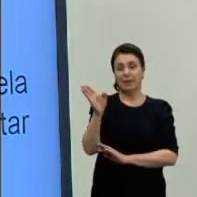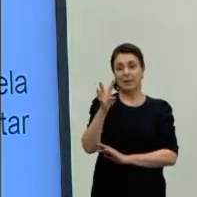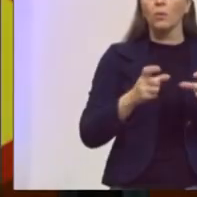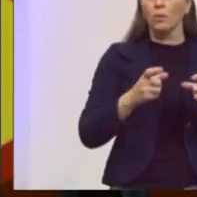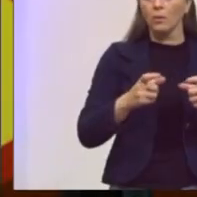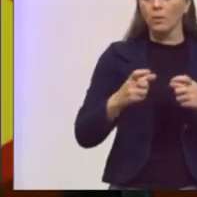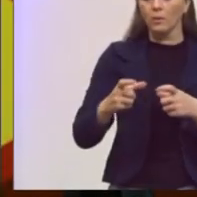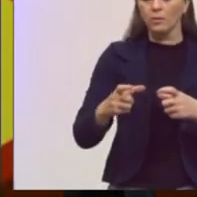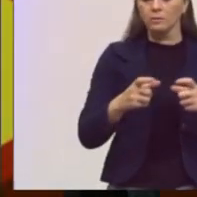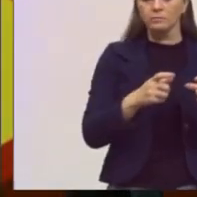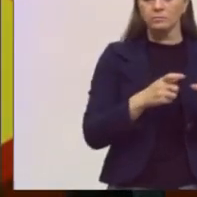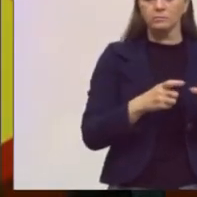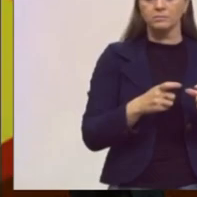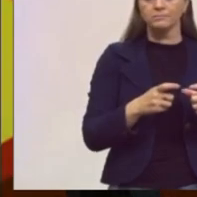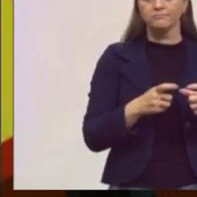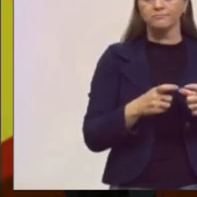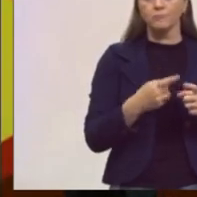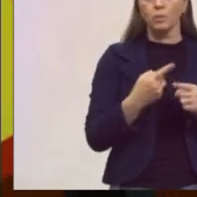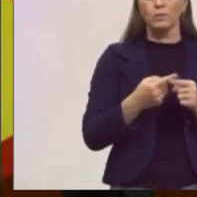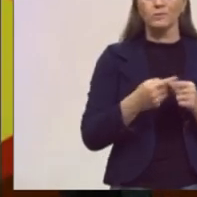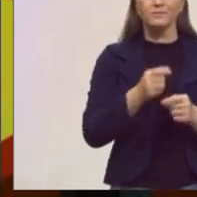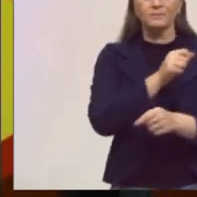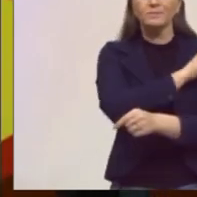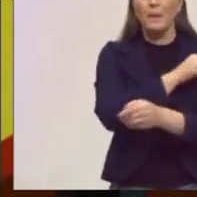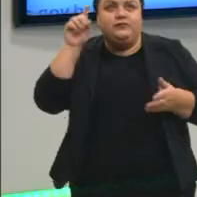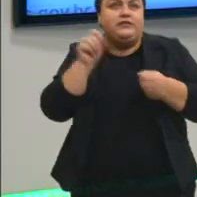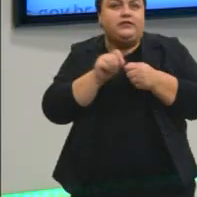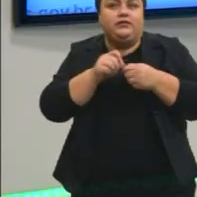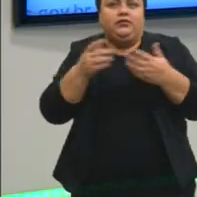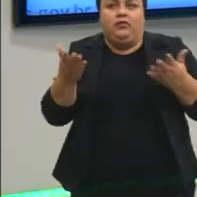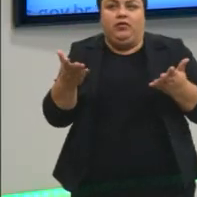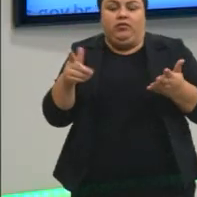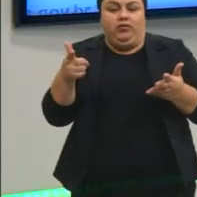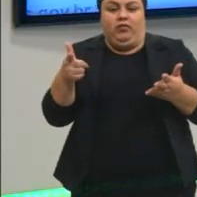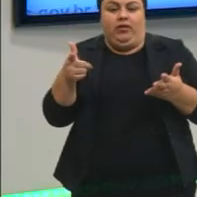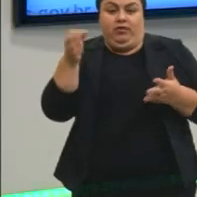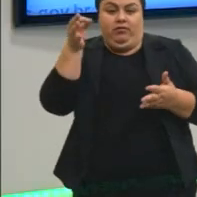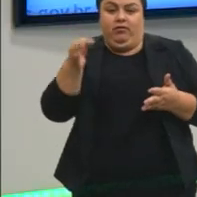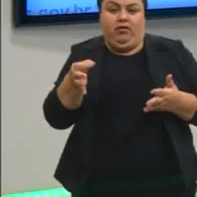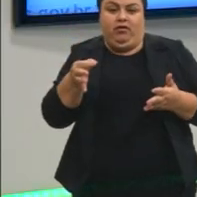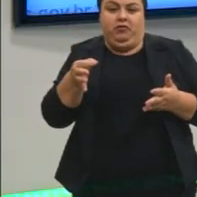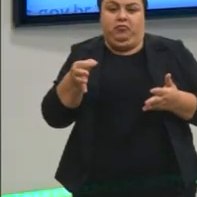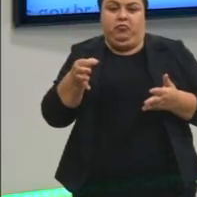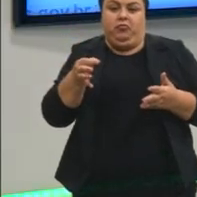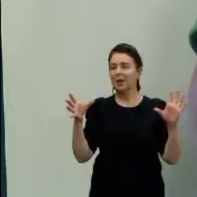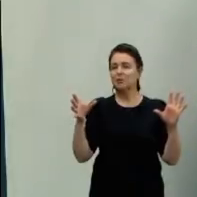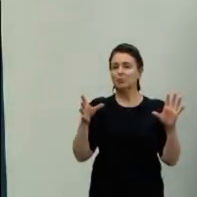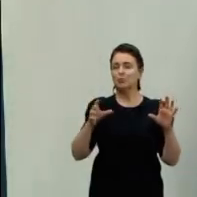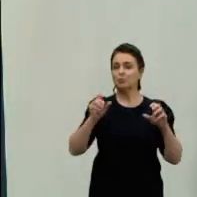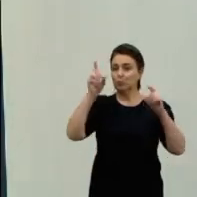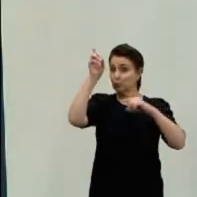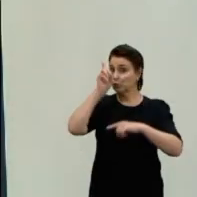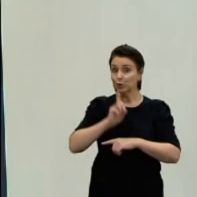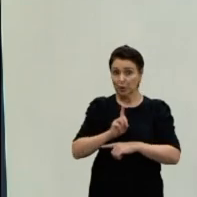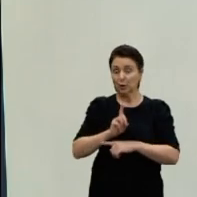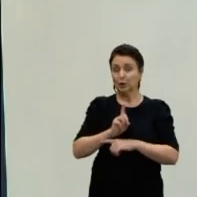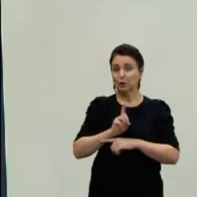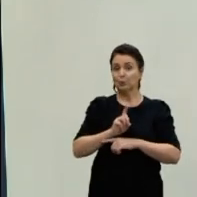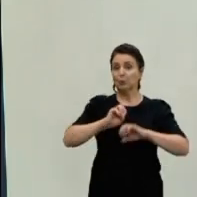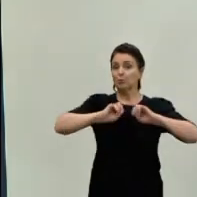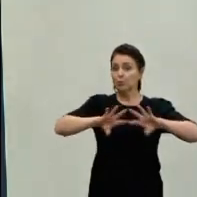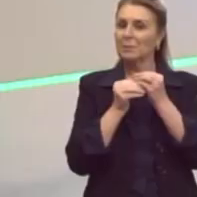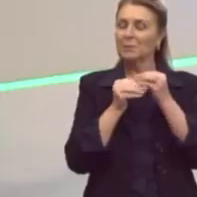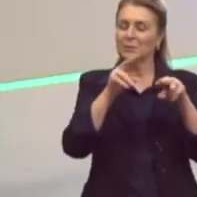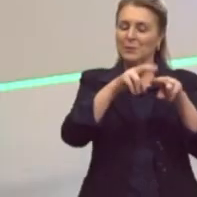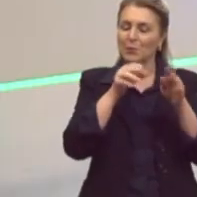falecimento violento né infelizmente não faz mais parte da nossa equipe certo deixamos então